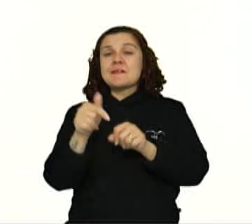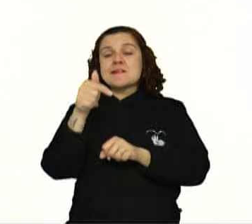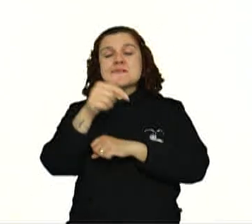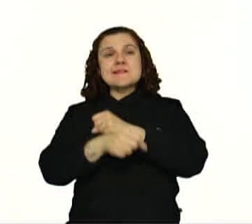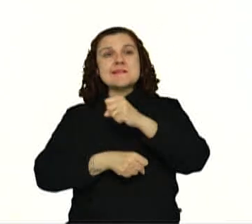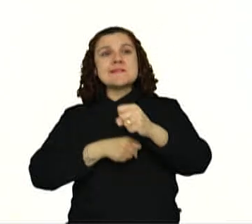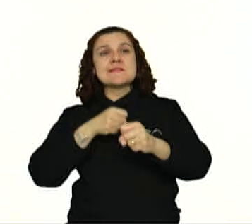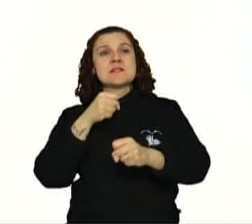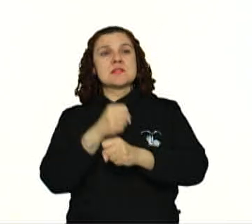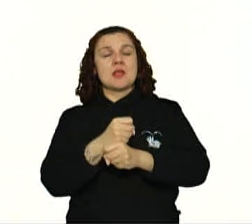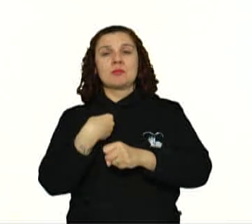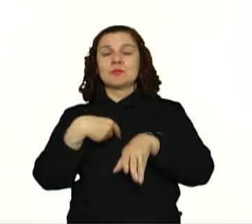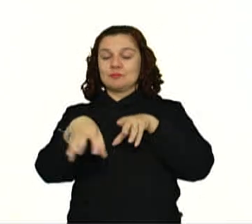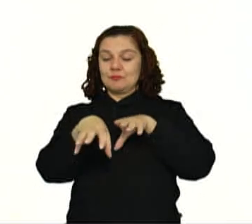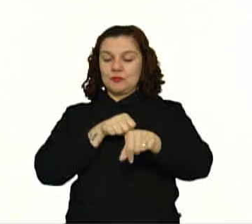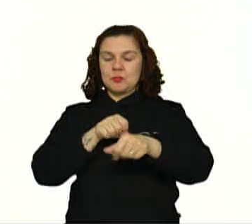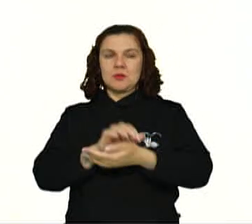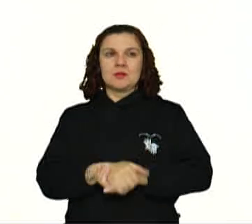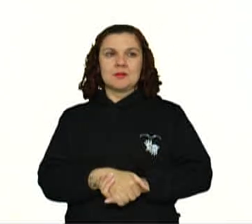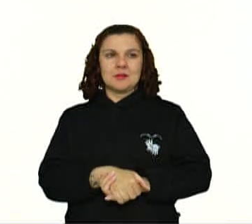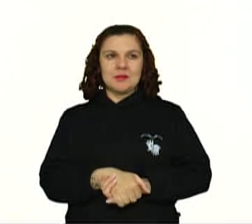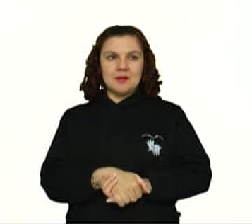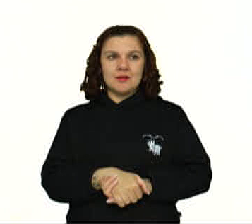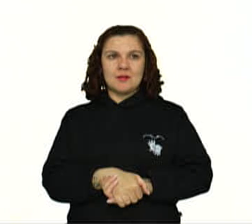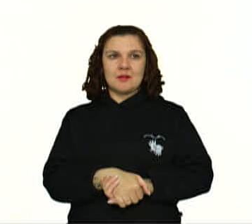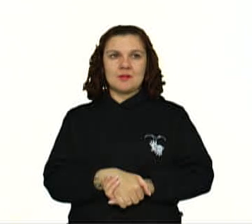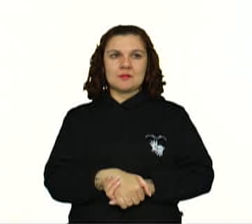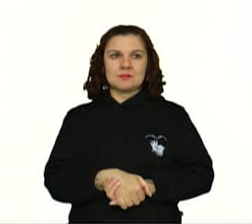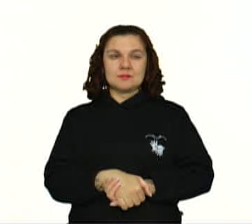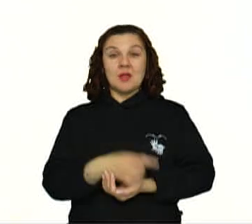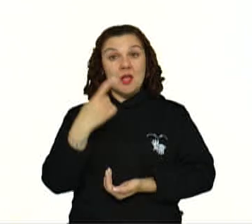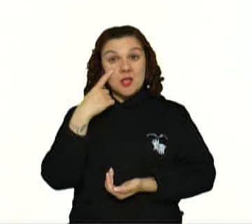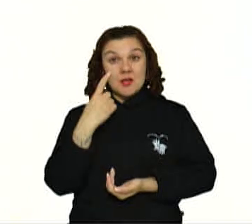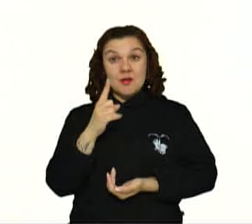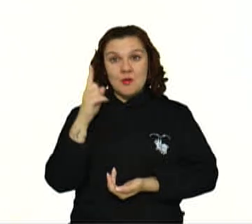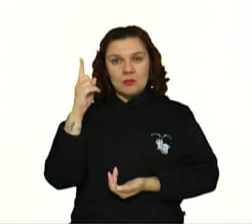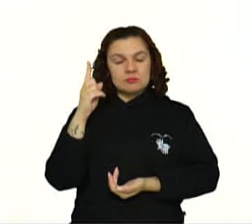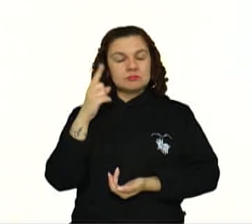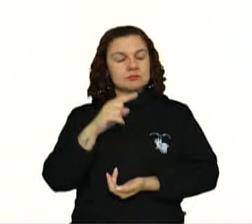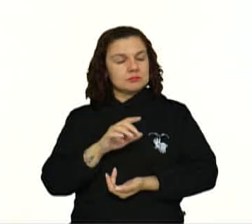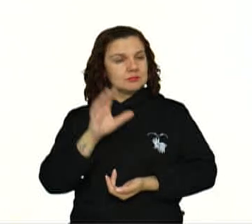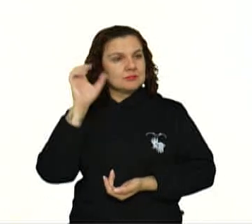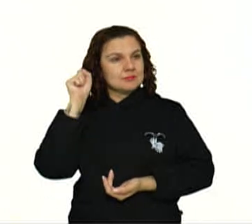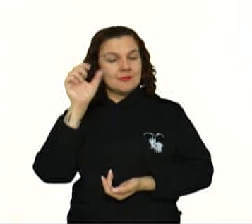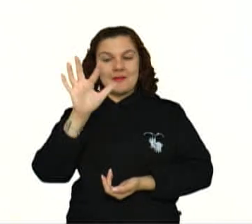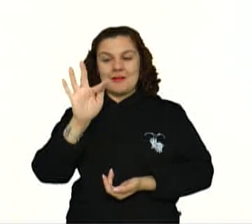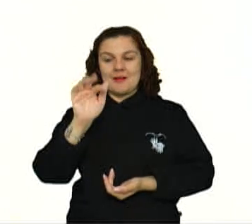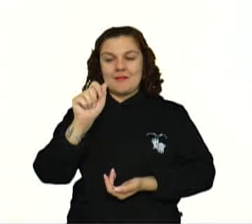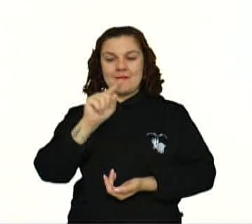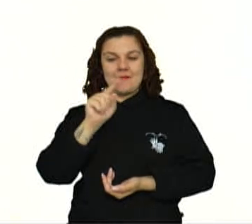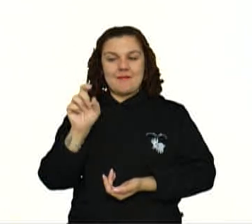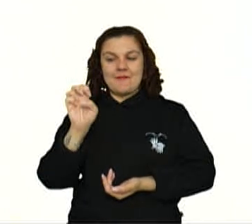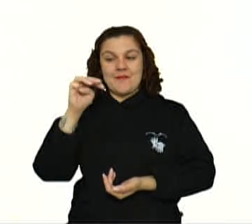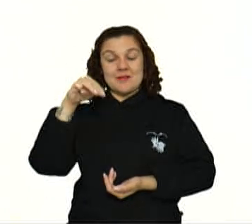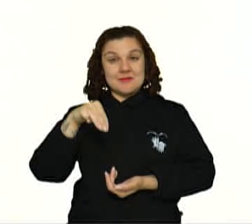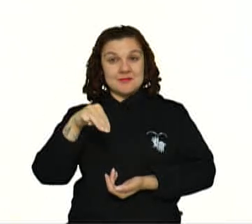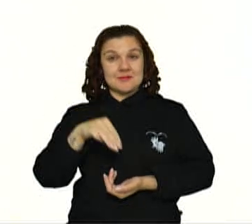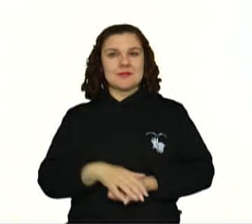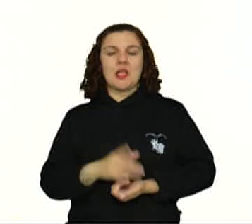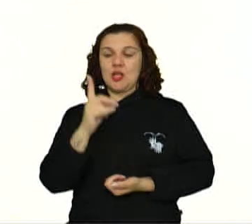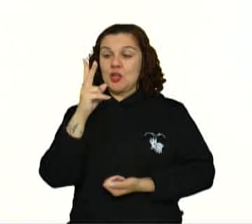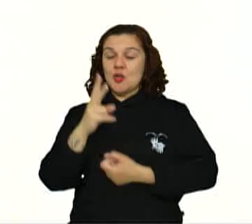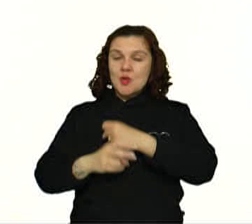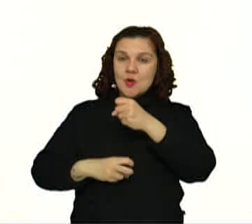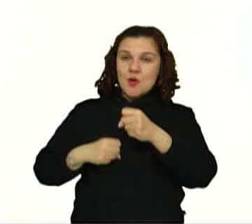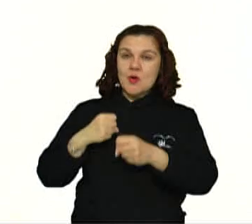7 anos que me formei. Até quero chamar a atenção um pouquinho. Eu escuto muito fazem. Fazem